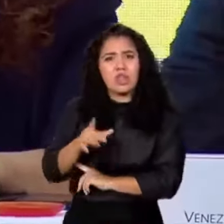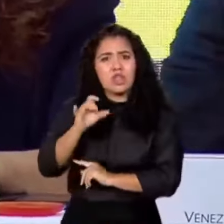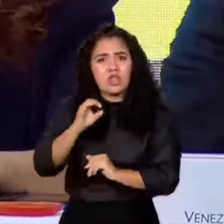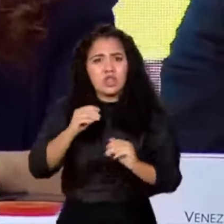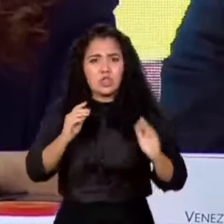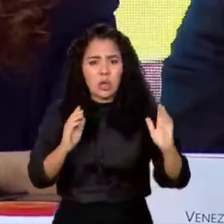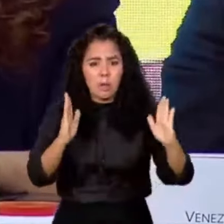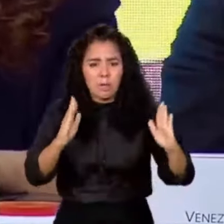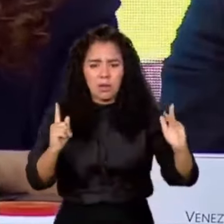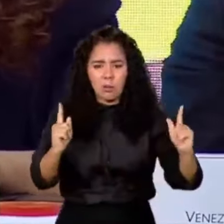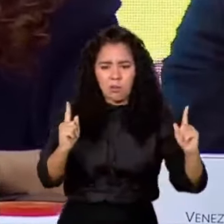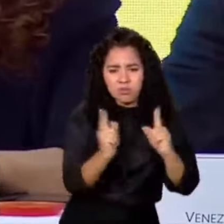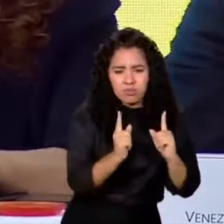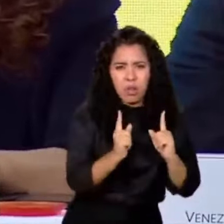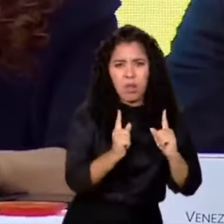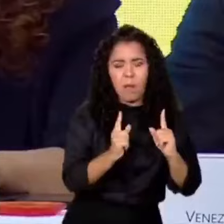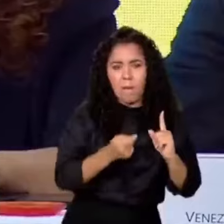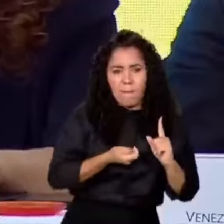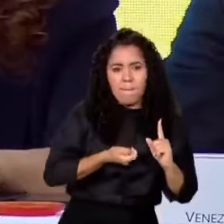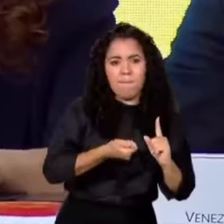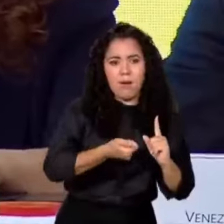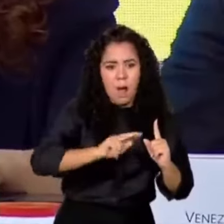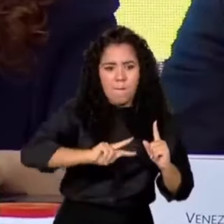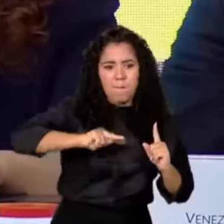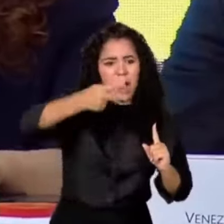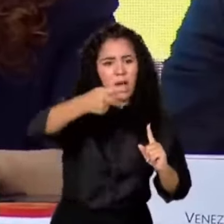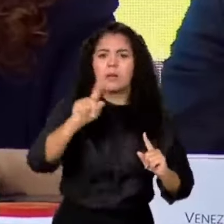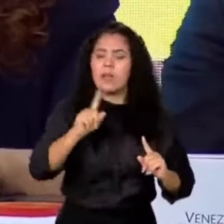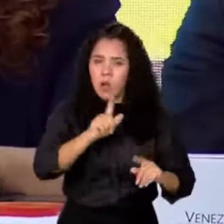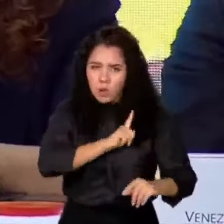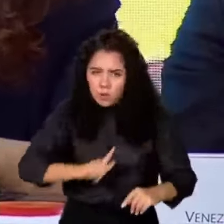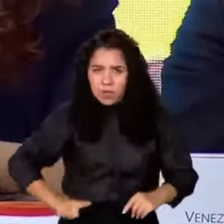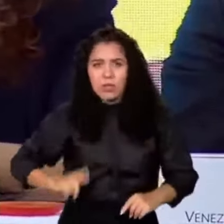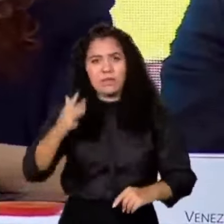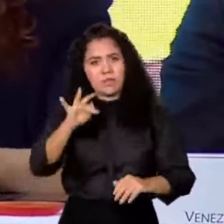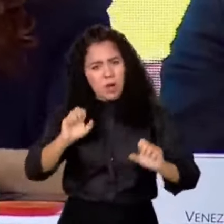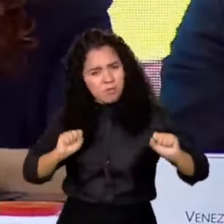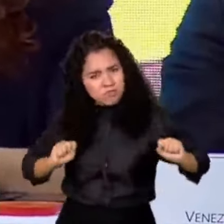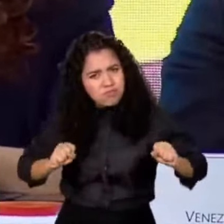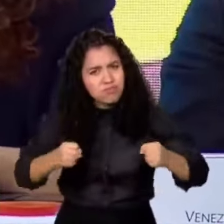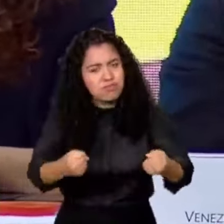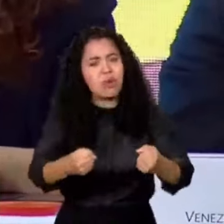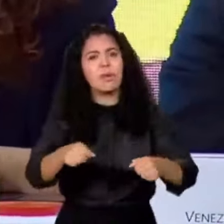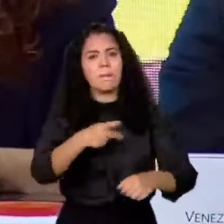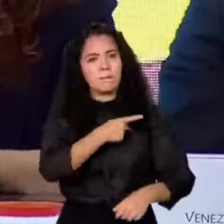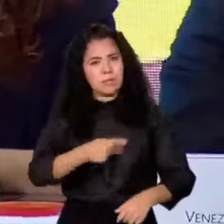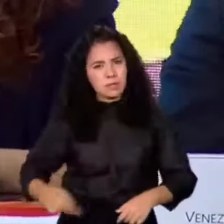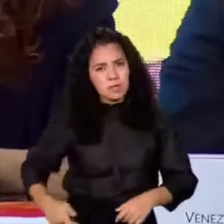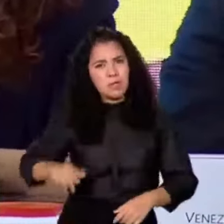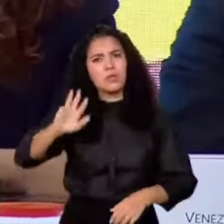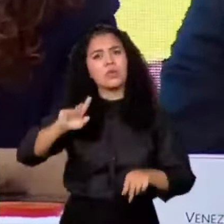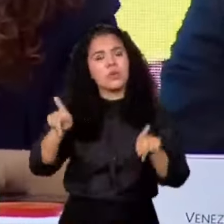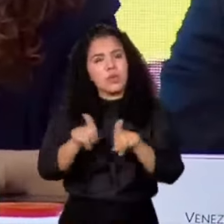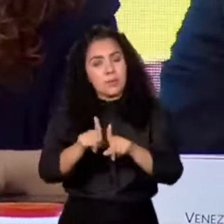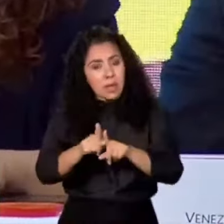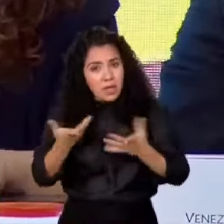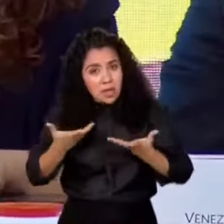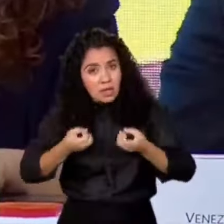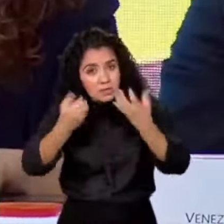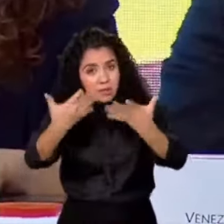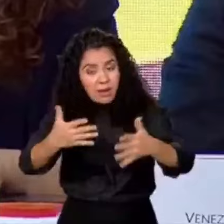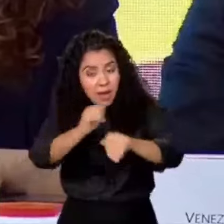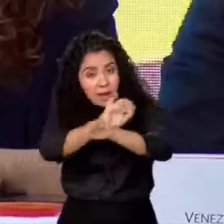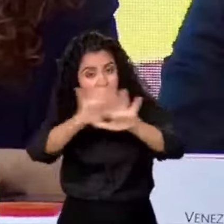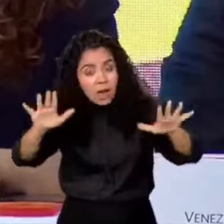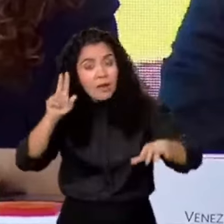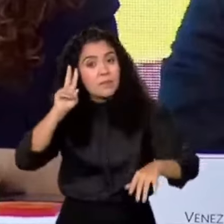no curto espaço de tempo. Há um esforço enorme do governo federal, do governo do presidente Lula, quero deixar isso muito claro, e lembrar que